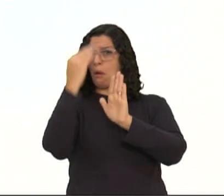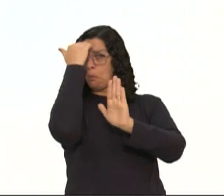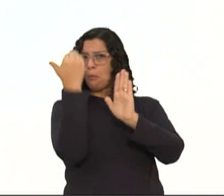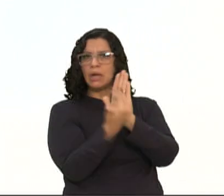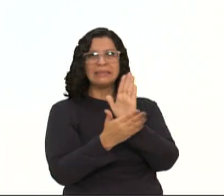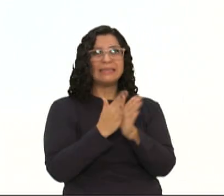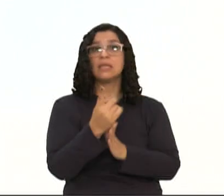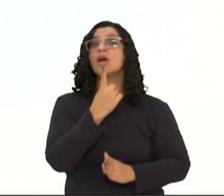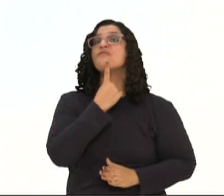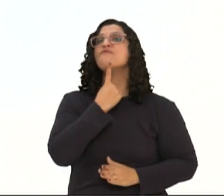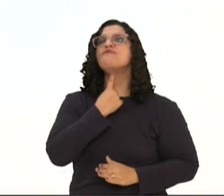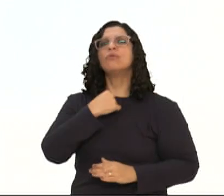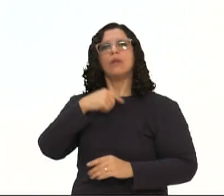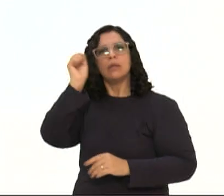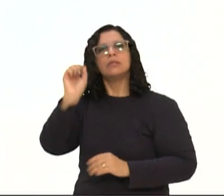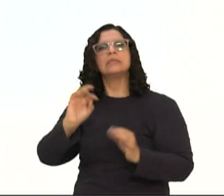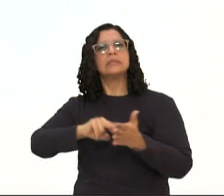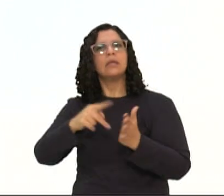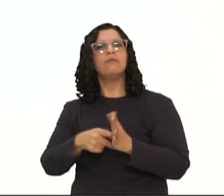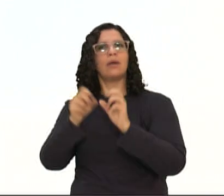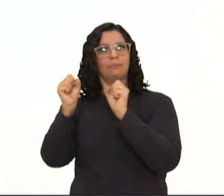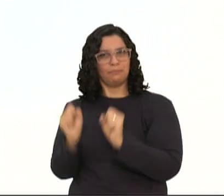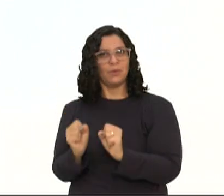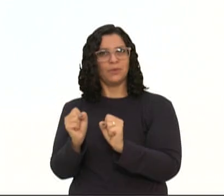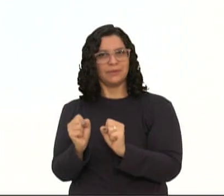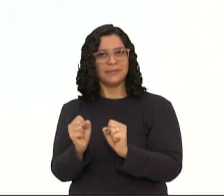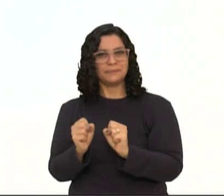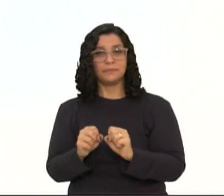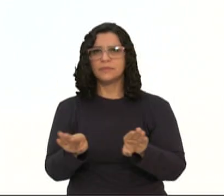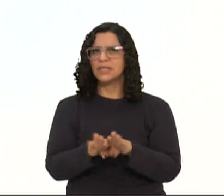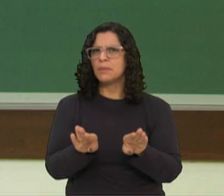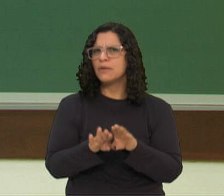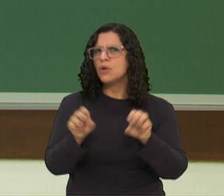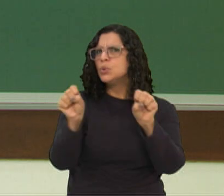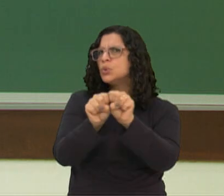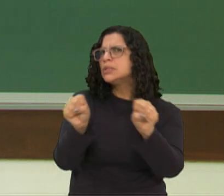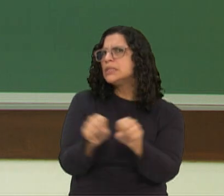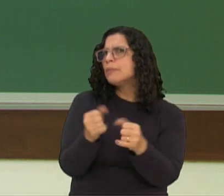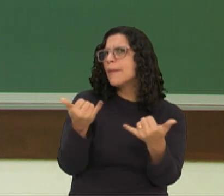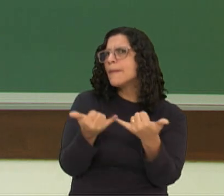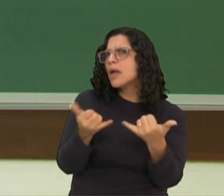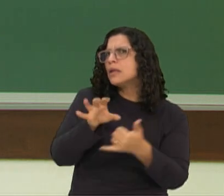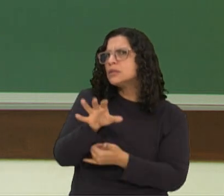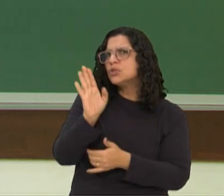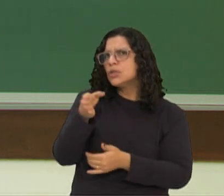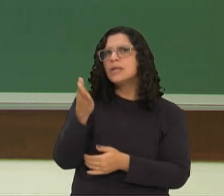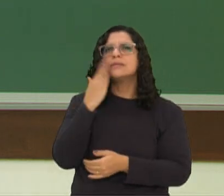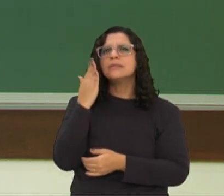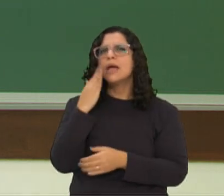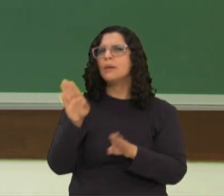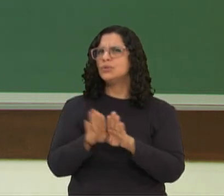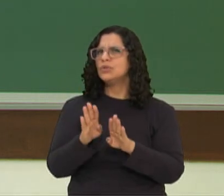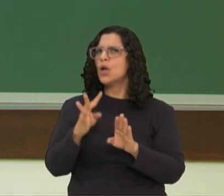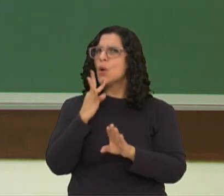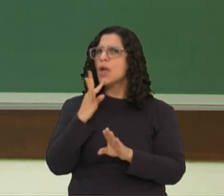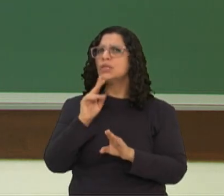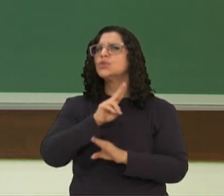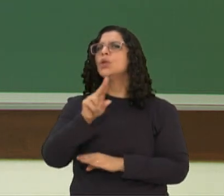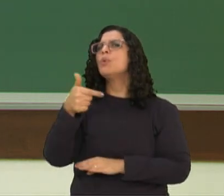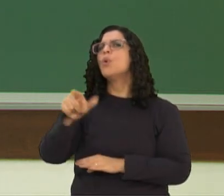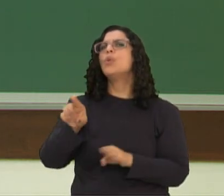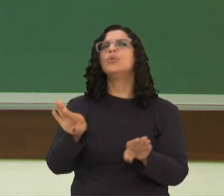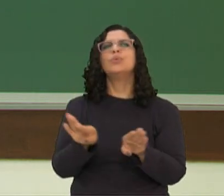Sua vontade é poder. Você já deve ter ouvido falar de um sistema de governo parecido com esse, o qual a gente dava outro